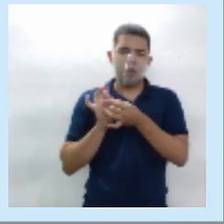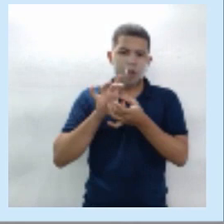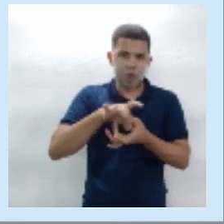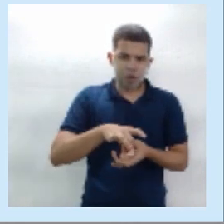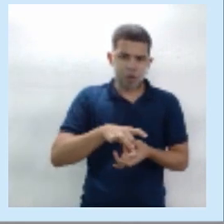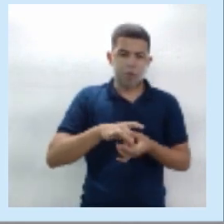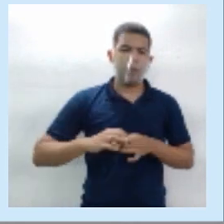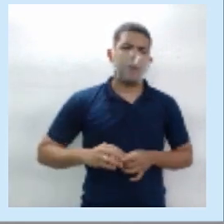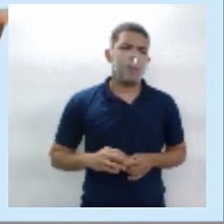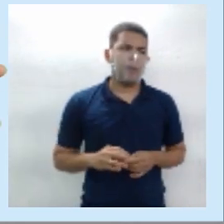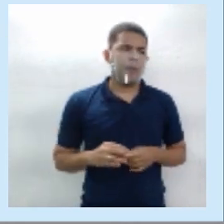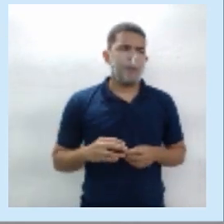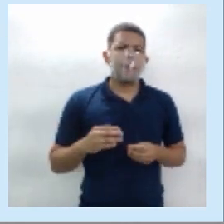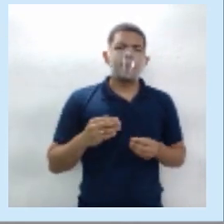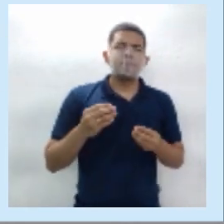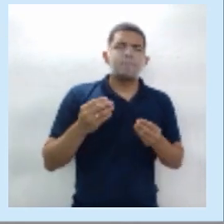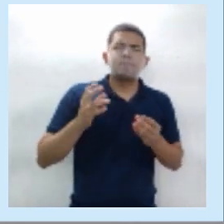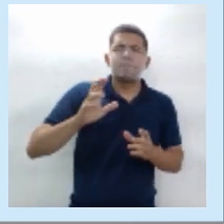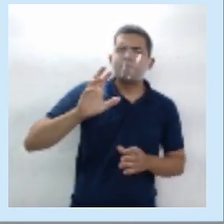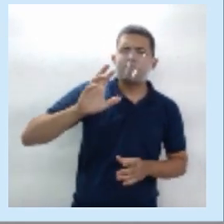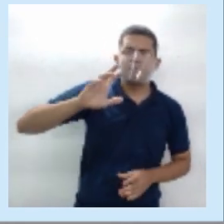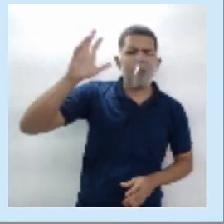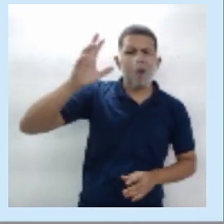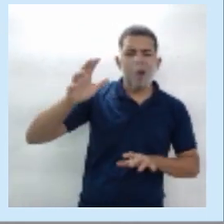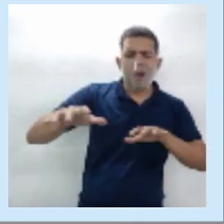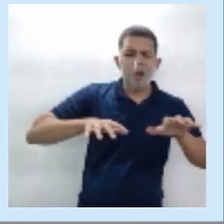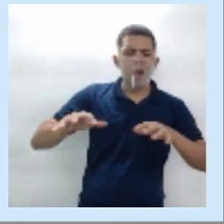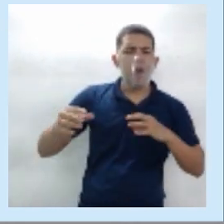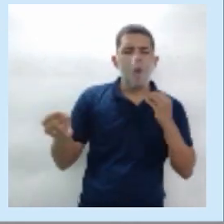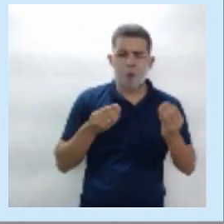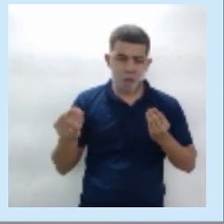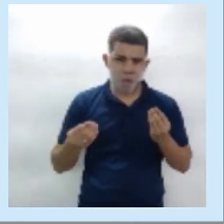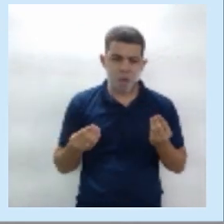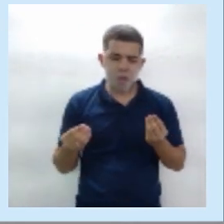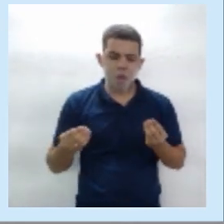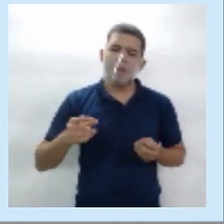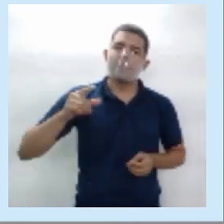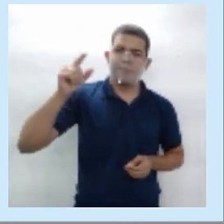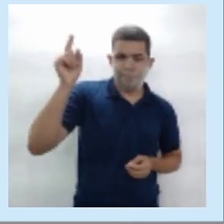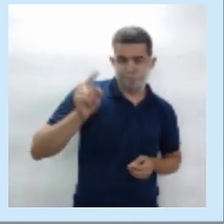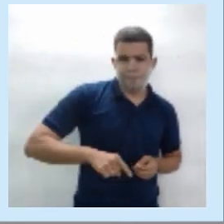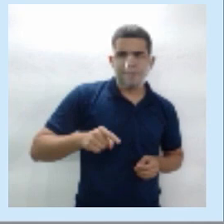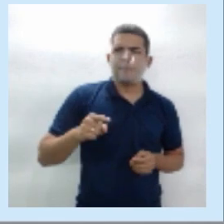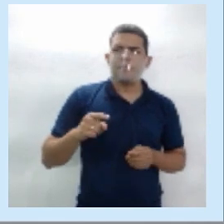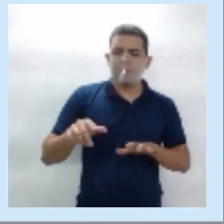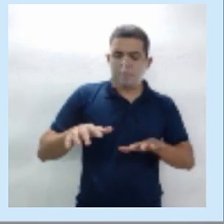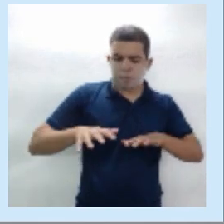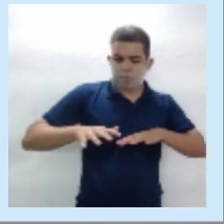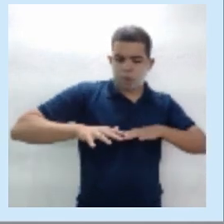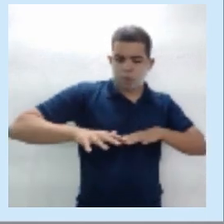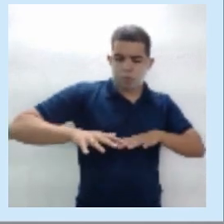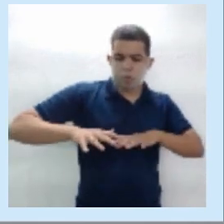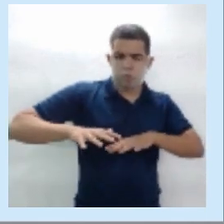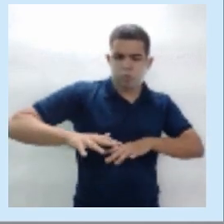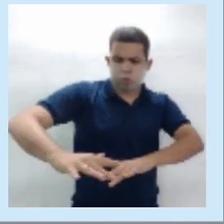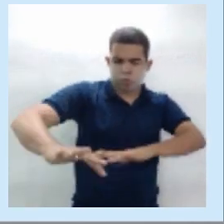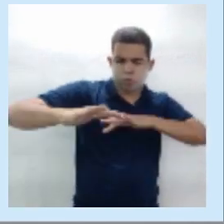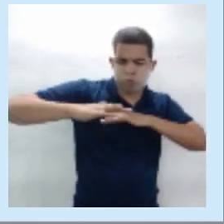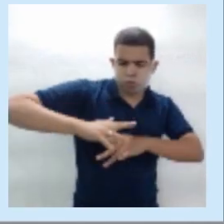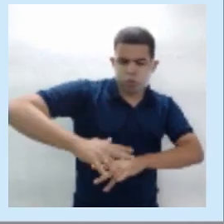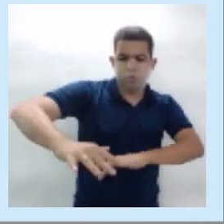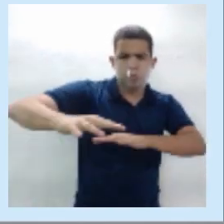Bom, como é que isso acontece? Acontece aí pelo que a gente chama de corrente de